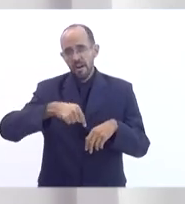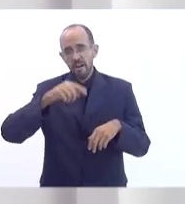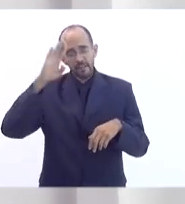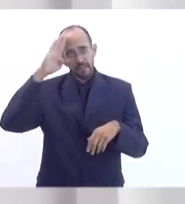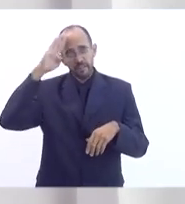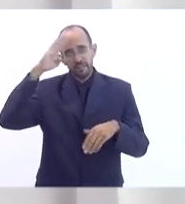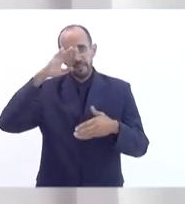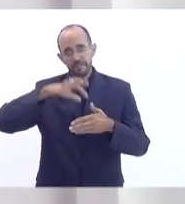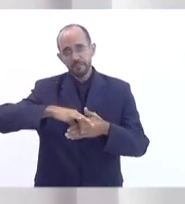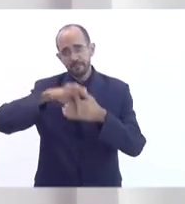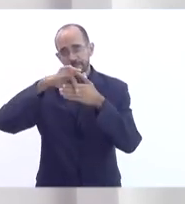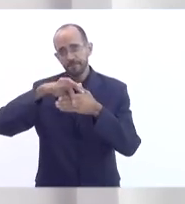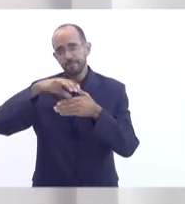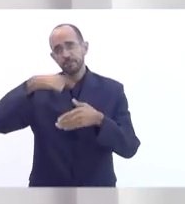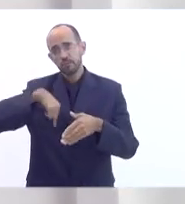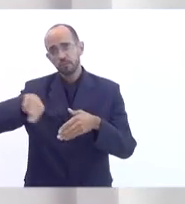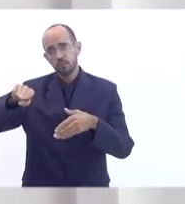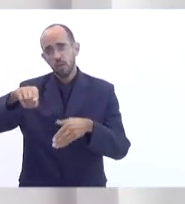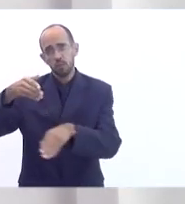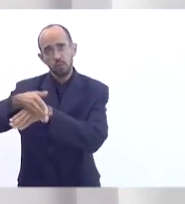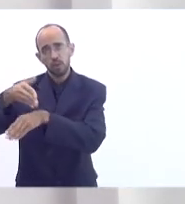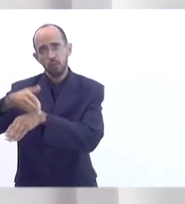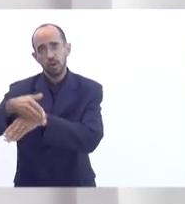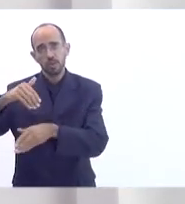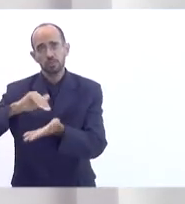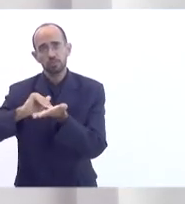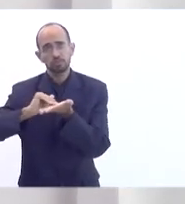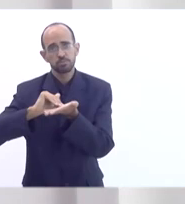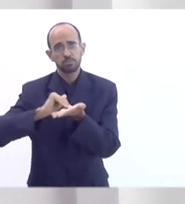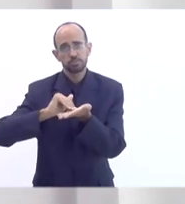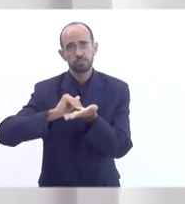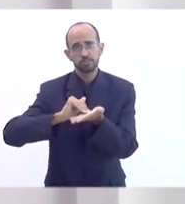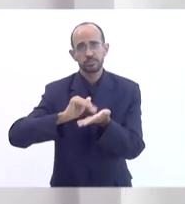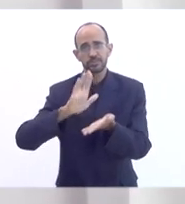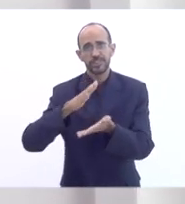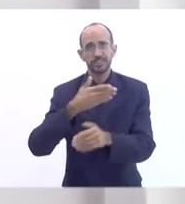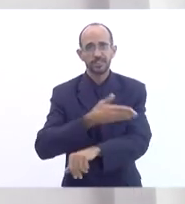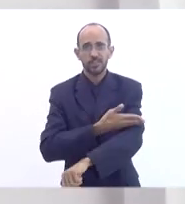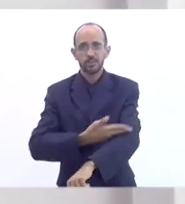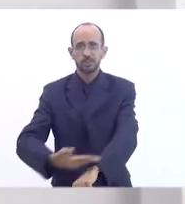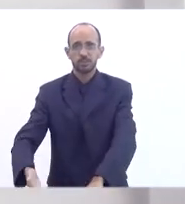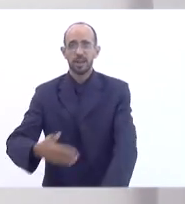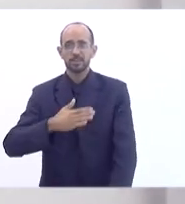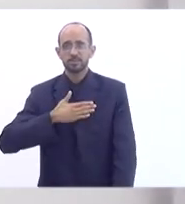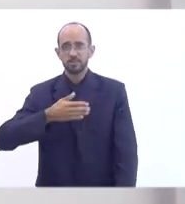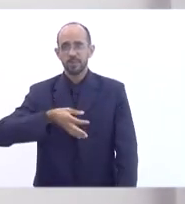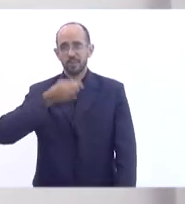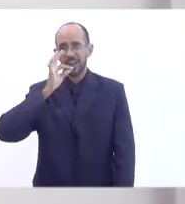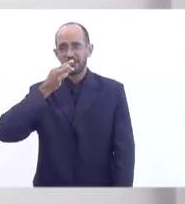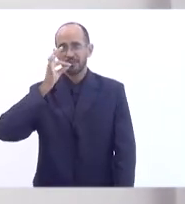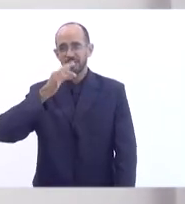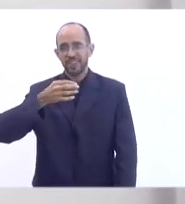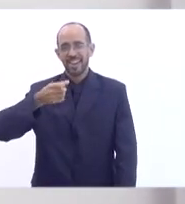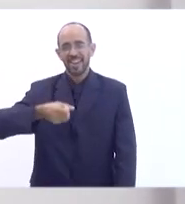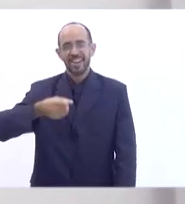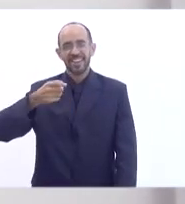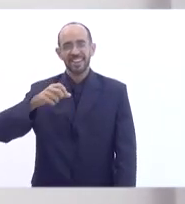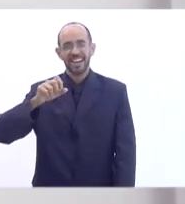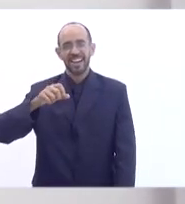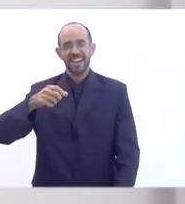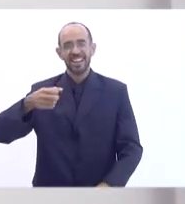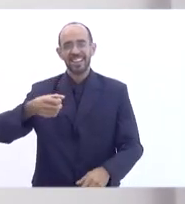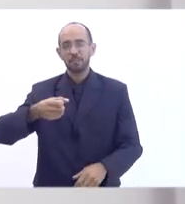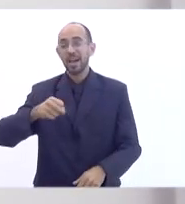as lideranças vão meu gabinete já estão acostumadas até que o meu café nós chegar a dourada o Alisson Talita é rindo